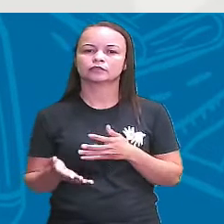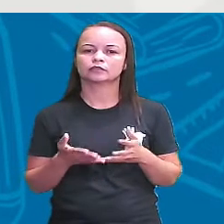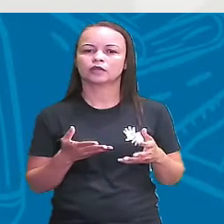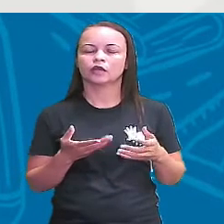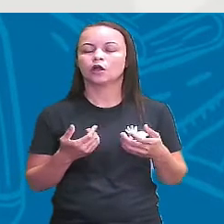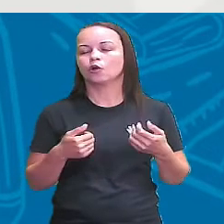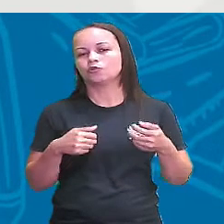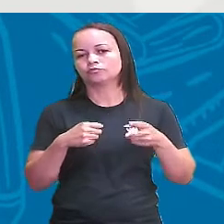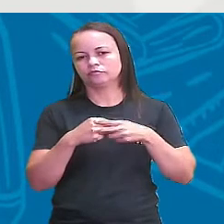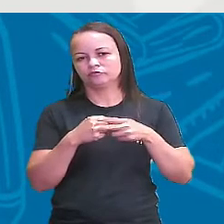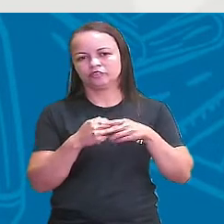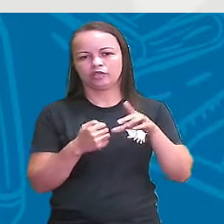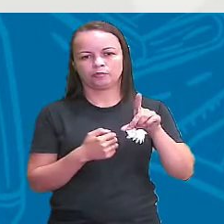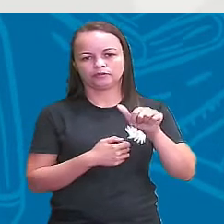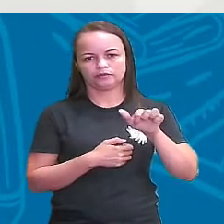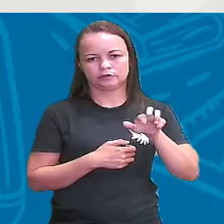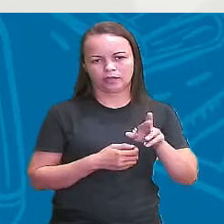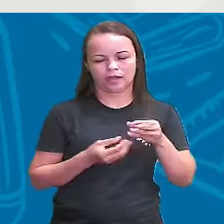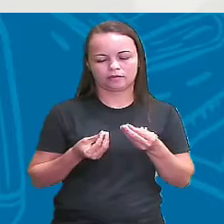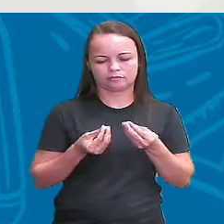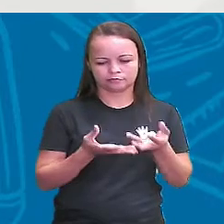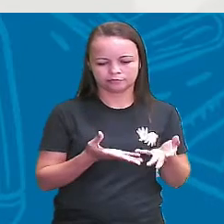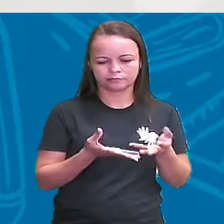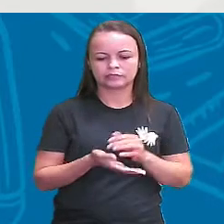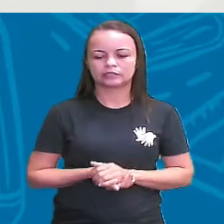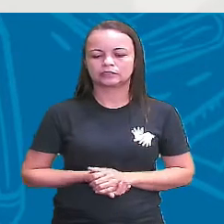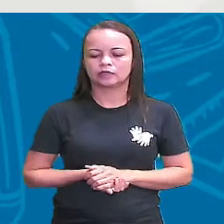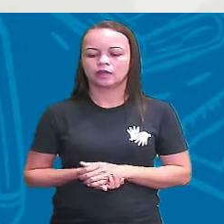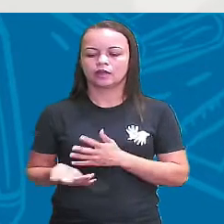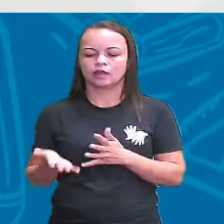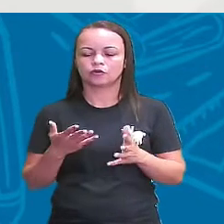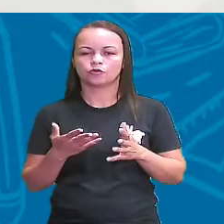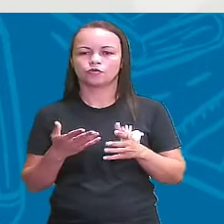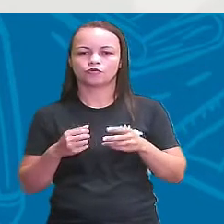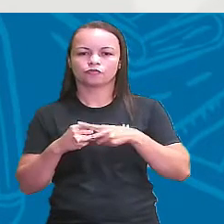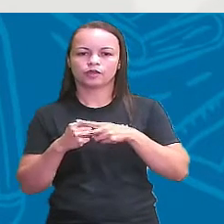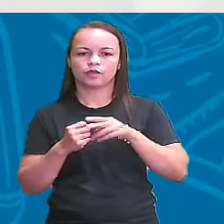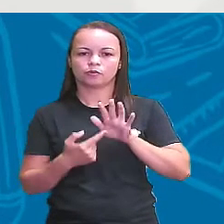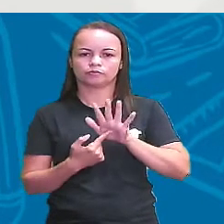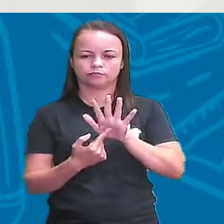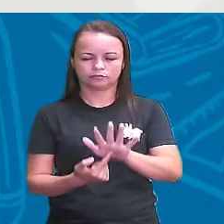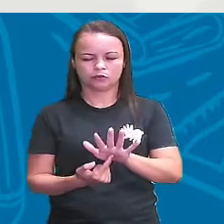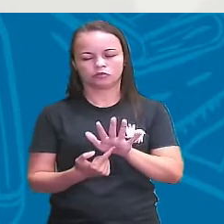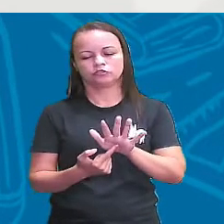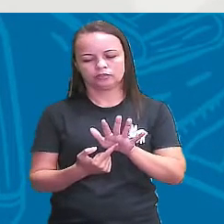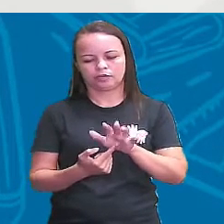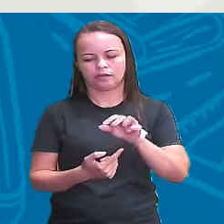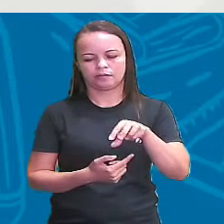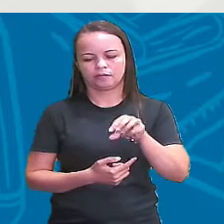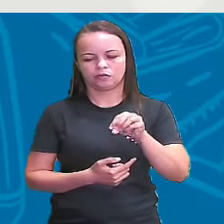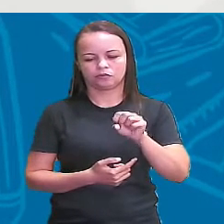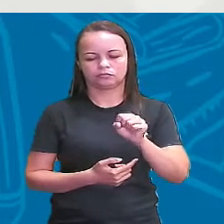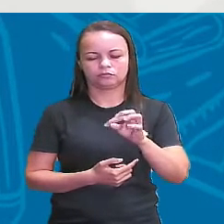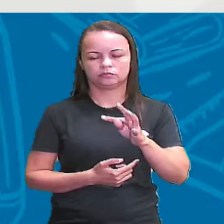o verbo dar, que é o nosso verbo dar, o verbo mostrar, que é o nosso verbo